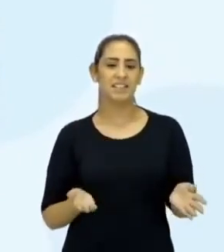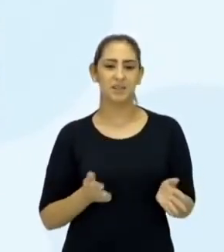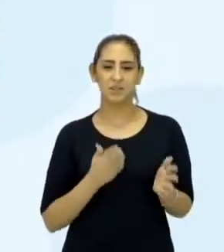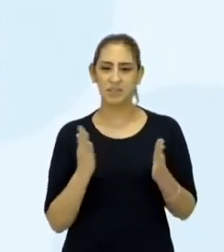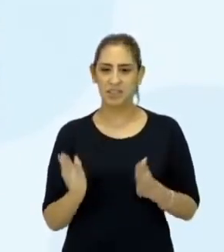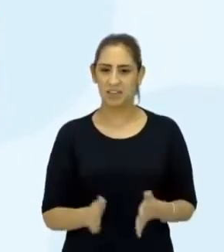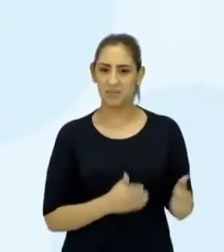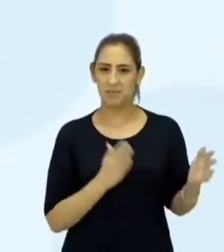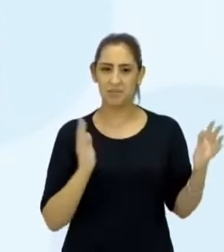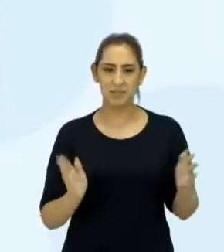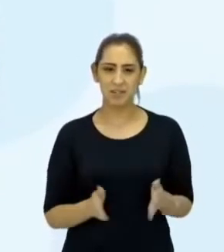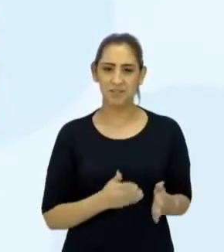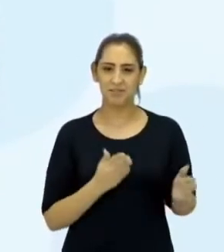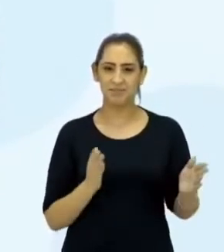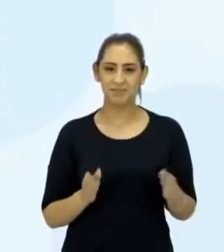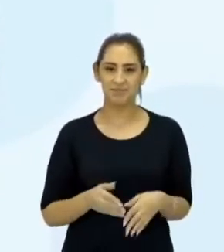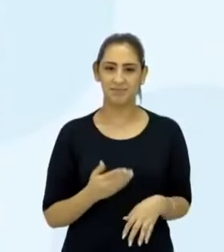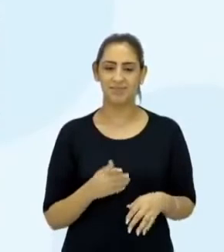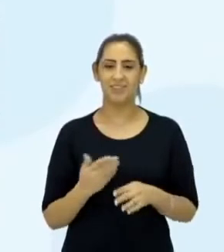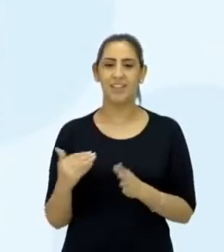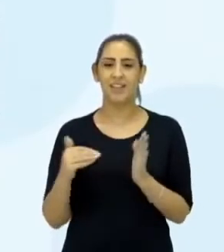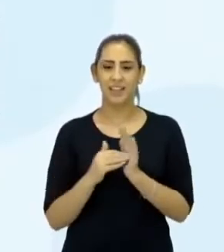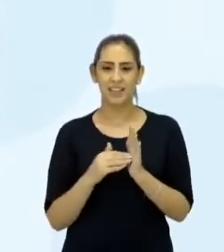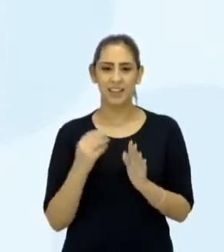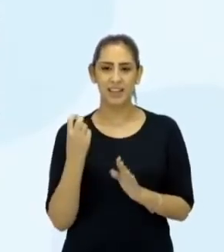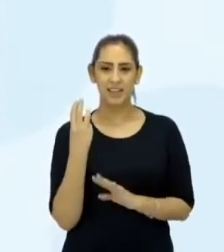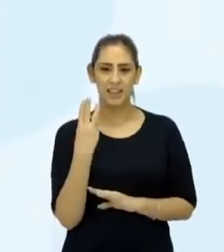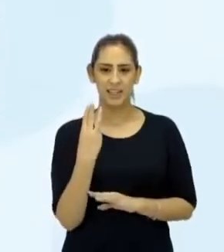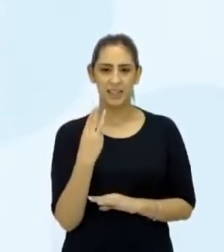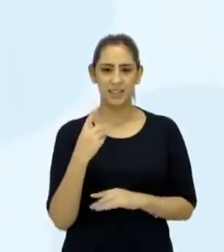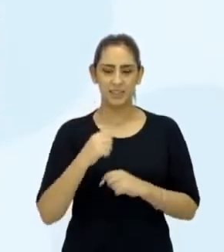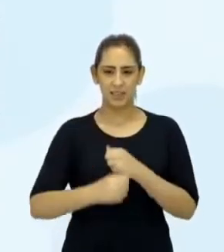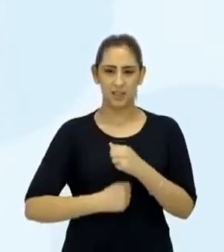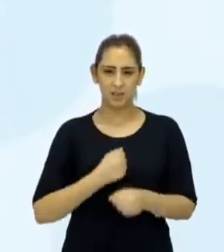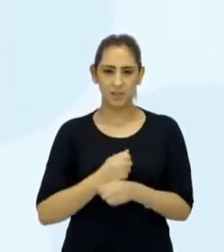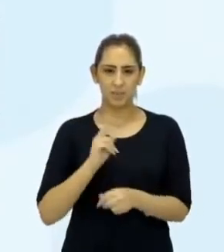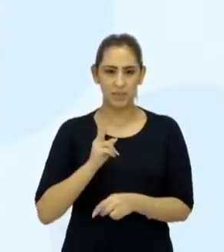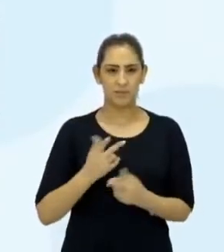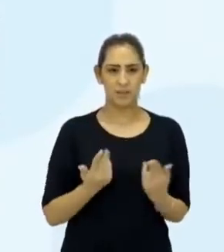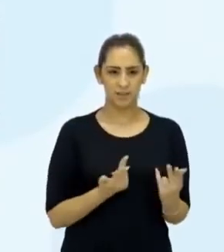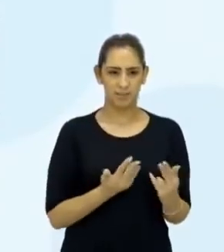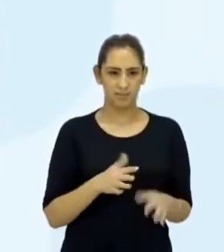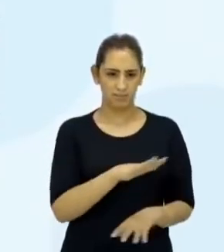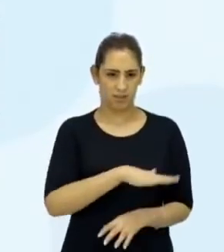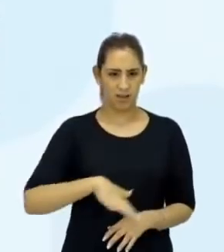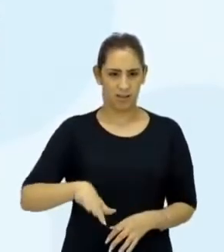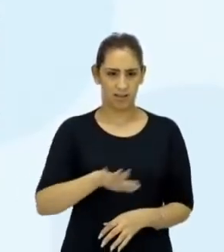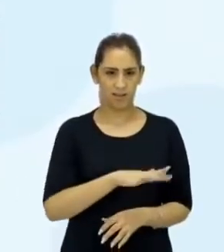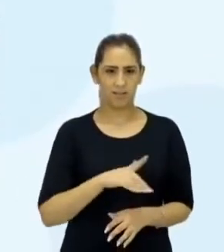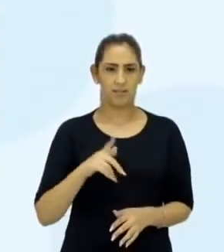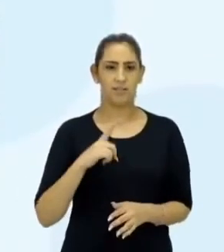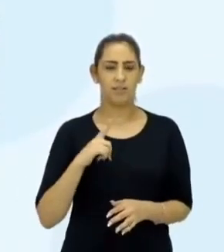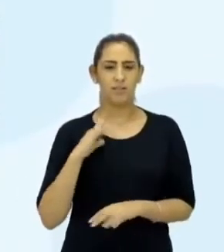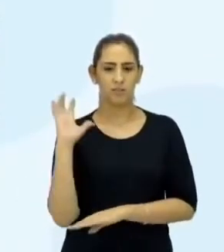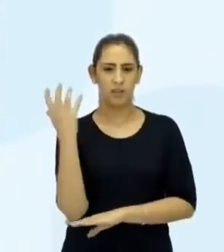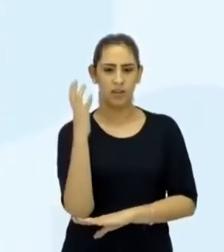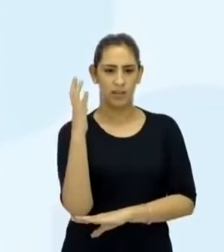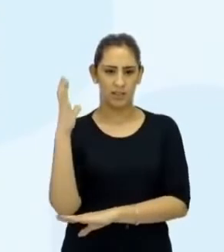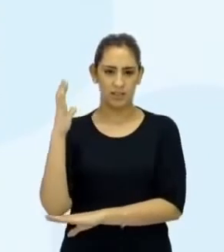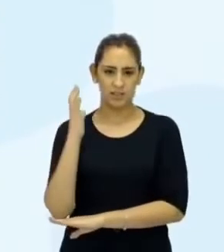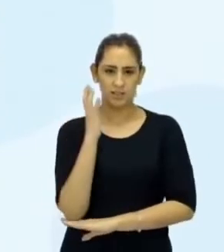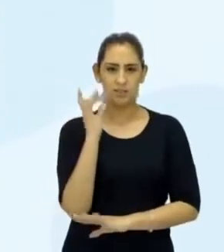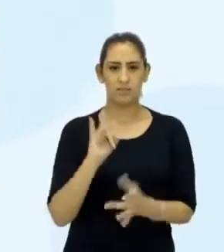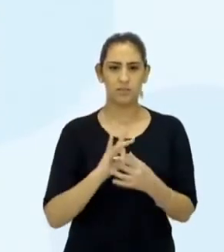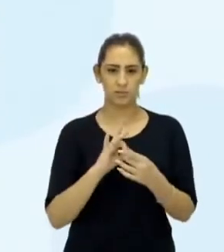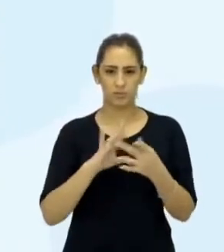3 cultivos anuais na mesma área e integração da lavoura da soja com pecuária e floresta são